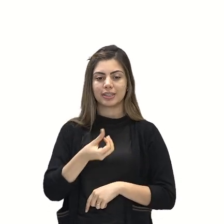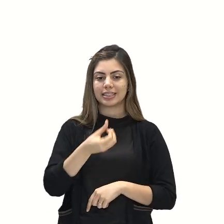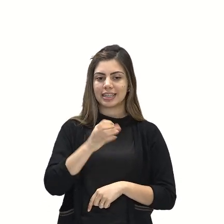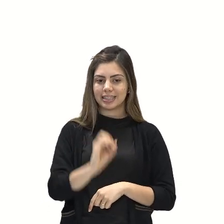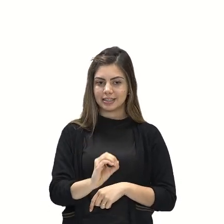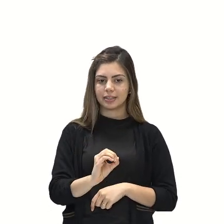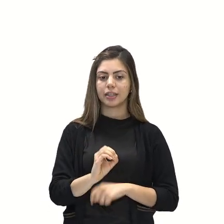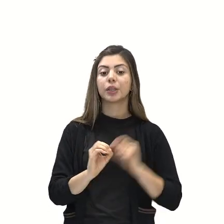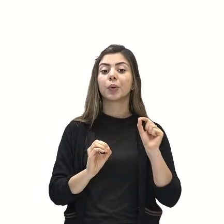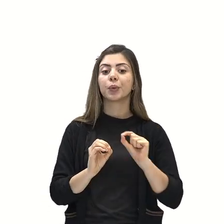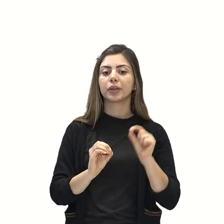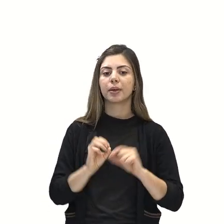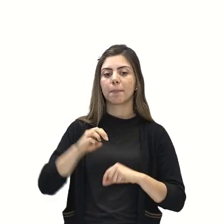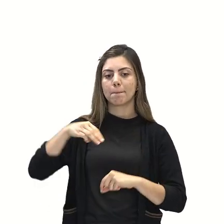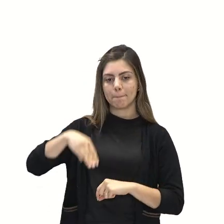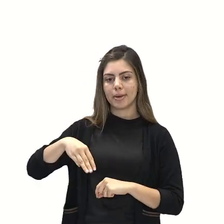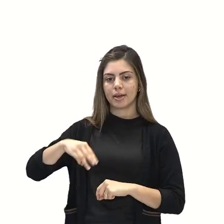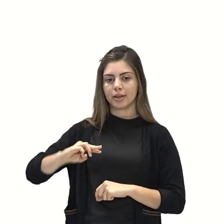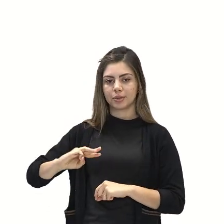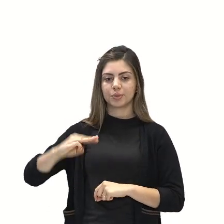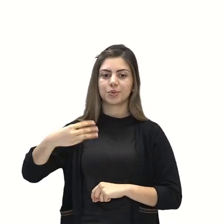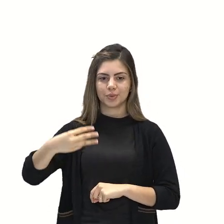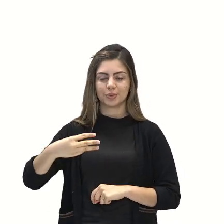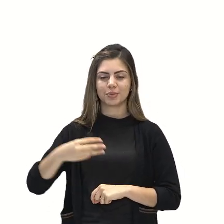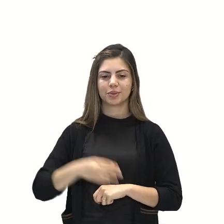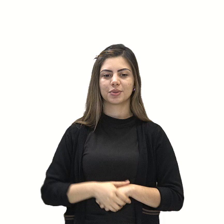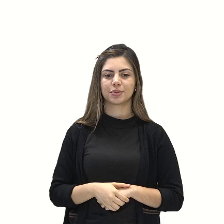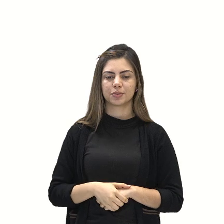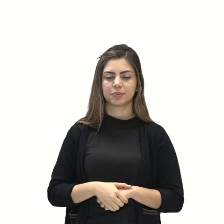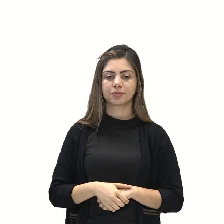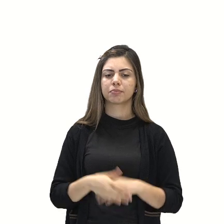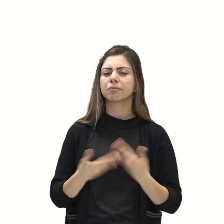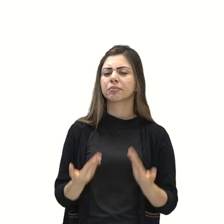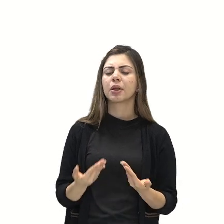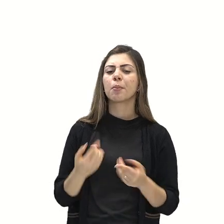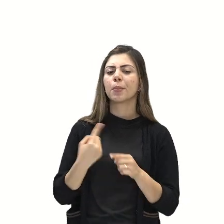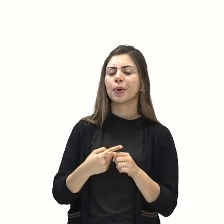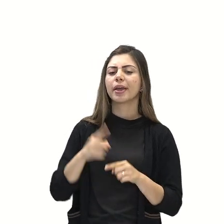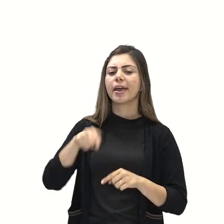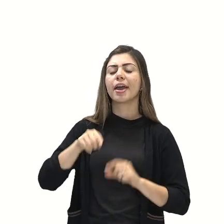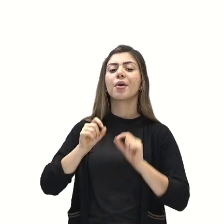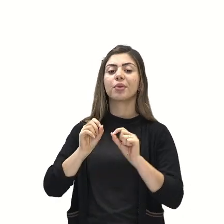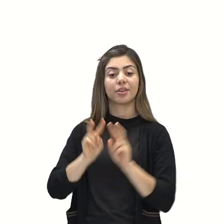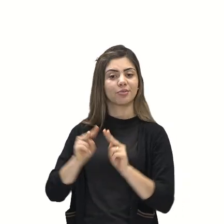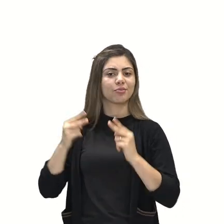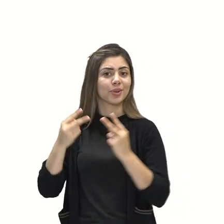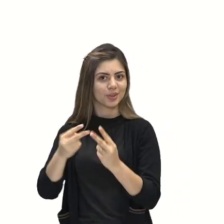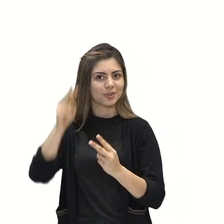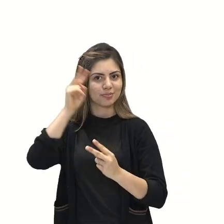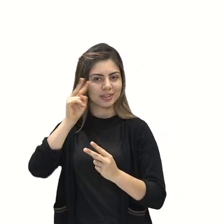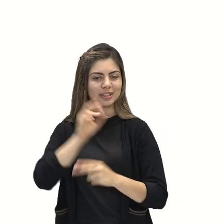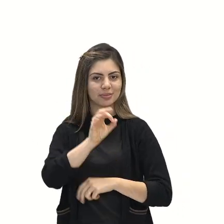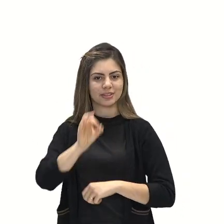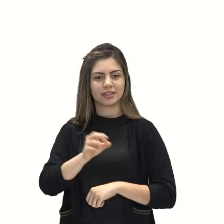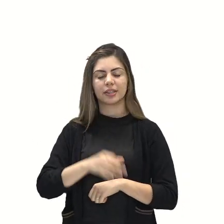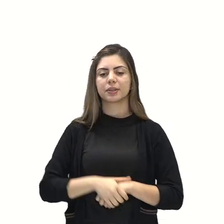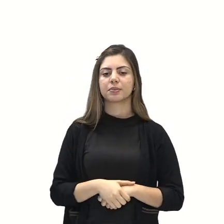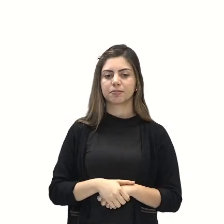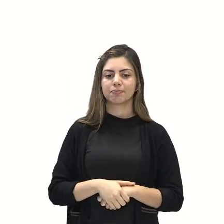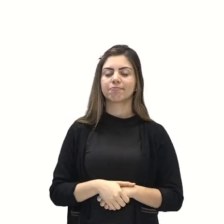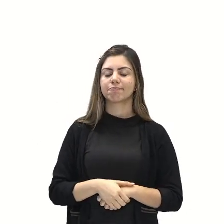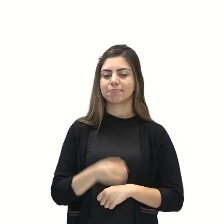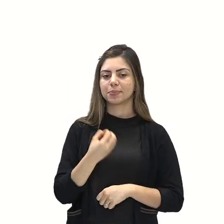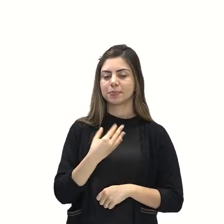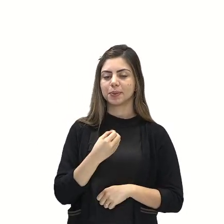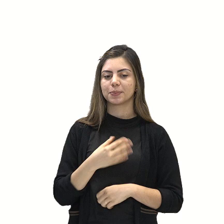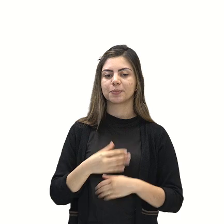O quê? Metros cúbicos, porque é um volume, pessoal. Beleza? Muito